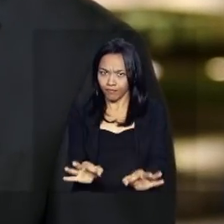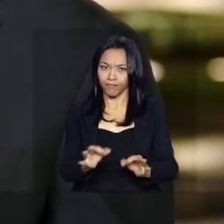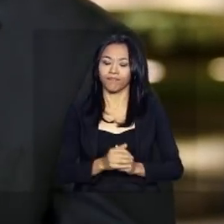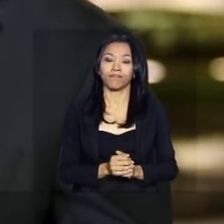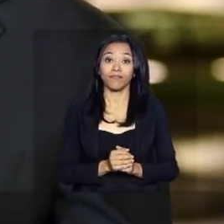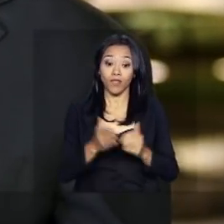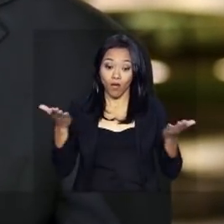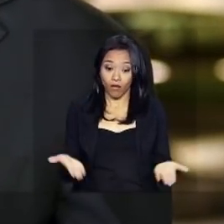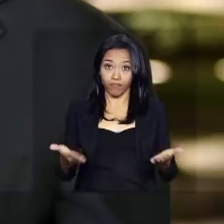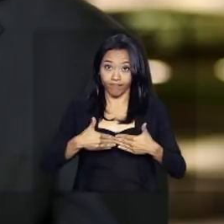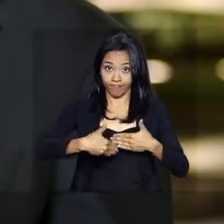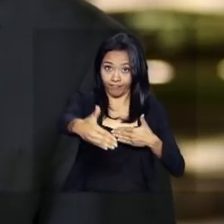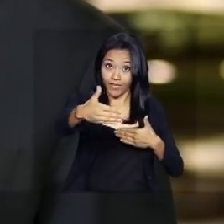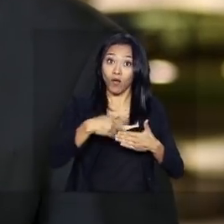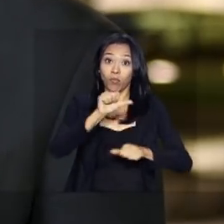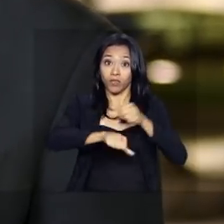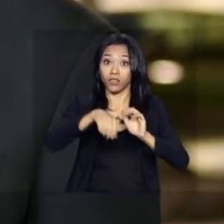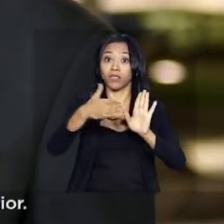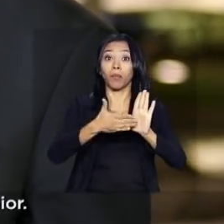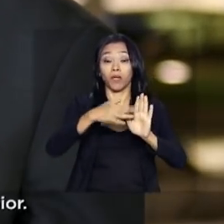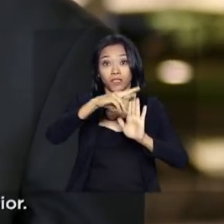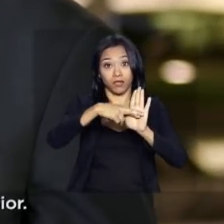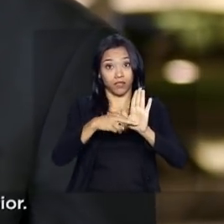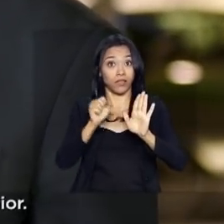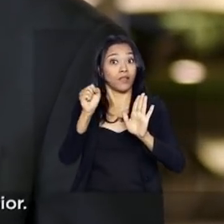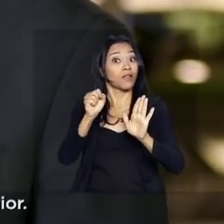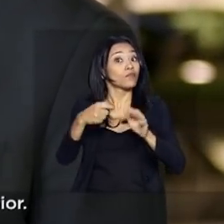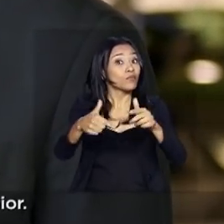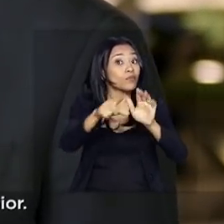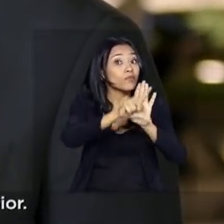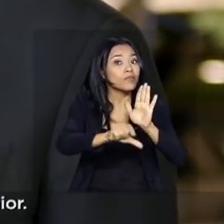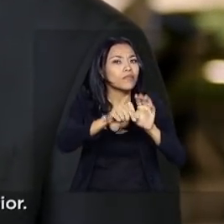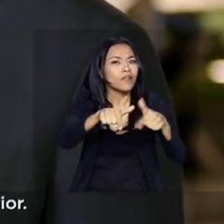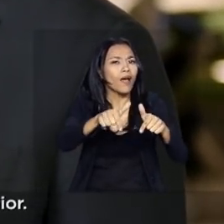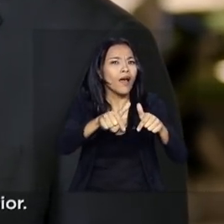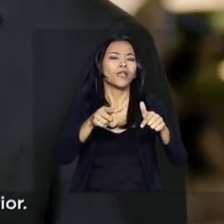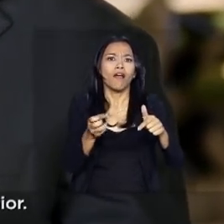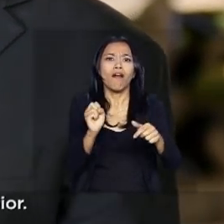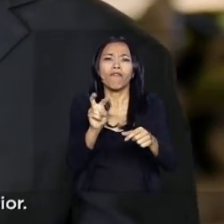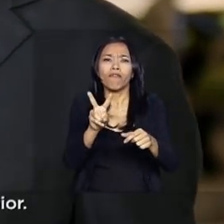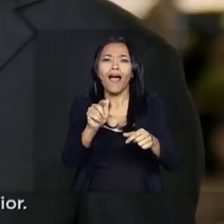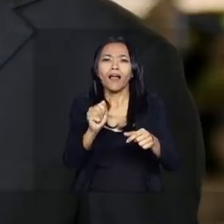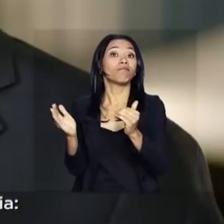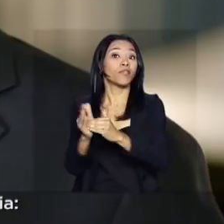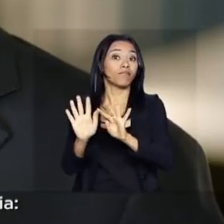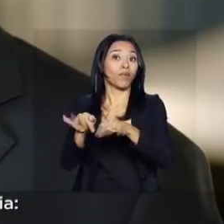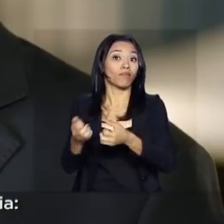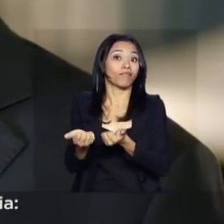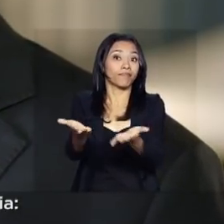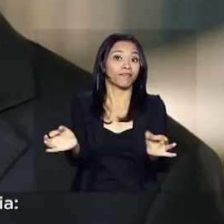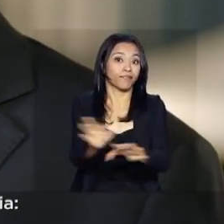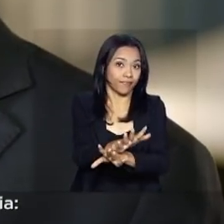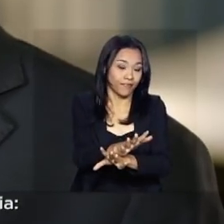daqui para frente com a reforma trabalhista o número de vagas como tudo indica será cada vez maior quero